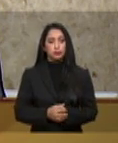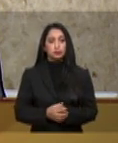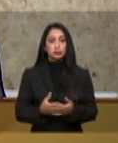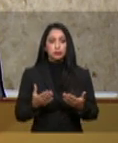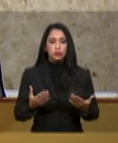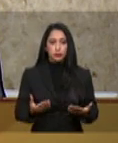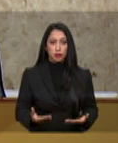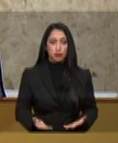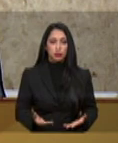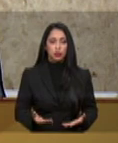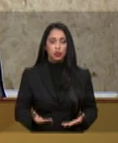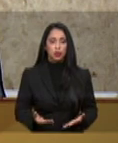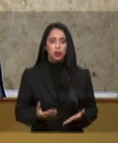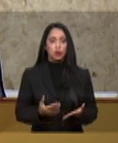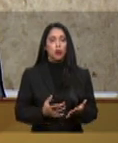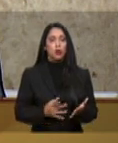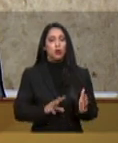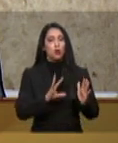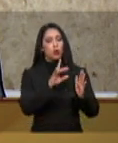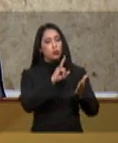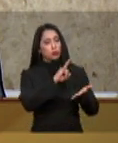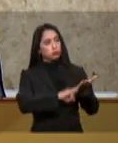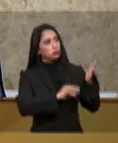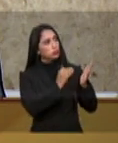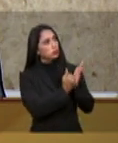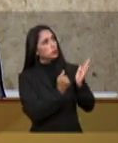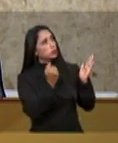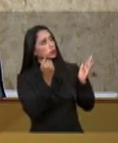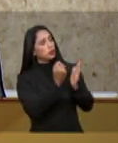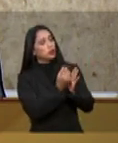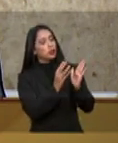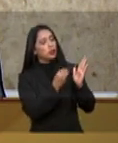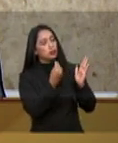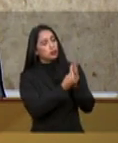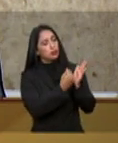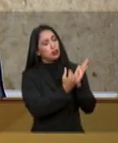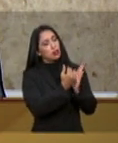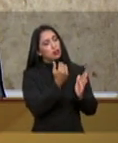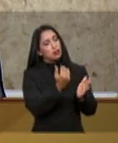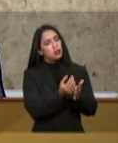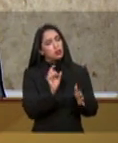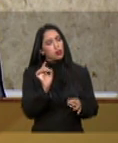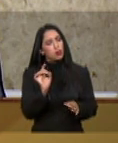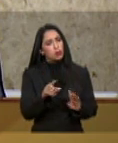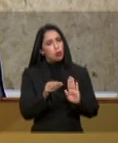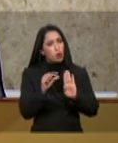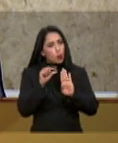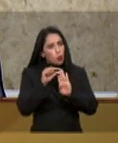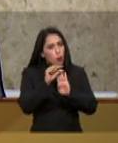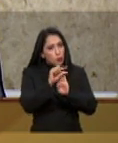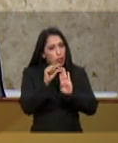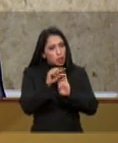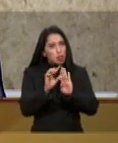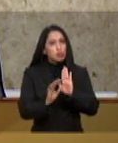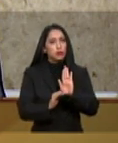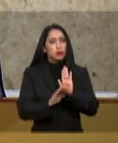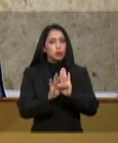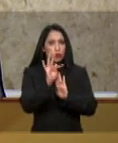defensor público Antônio Ezequiel Inácio. Não vemos a imagem do defensor público,